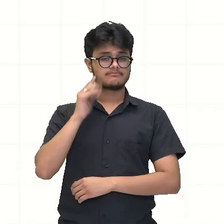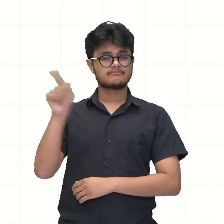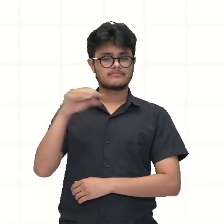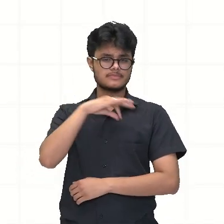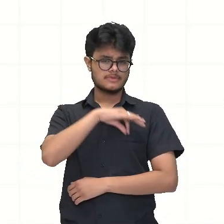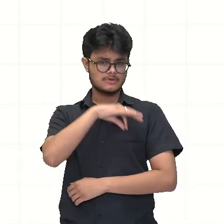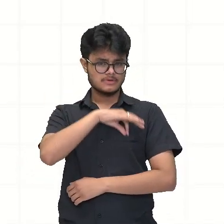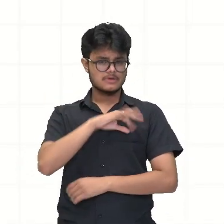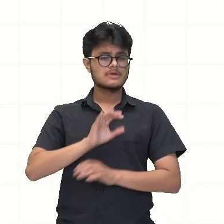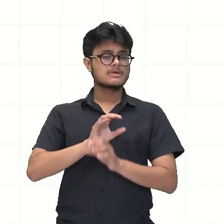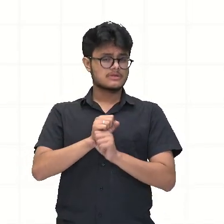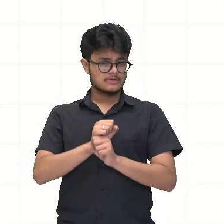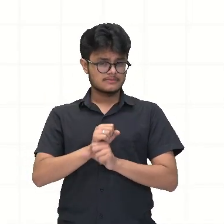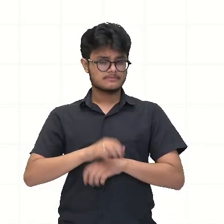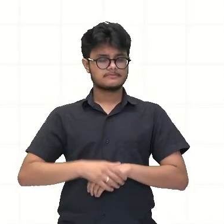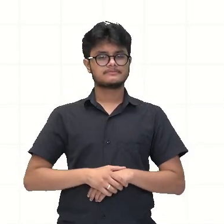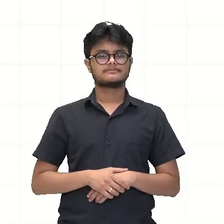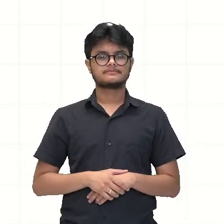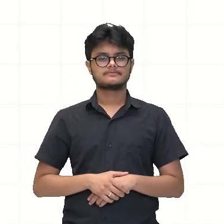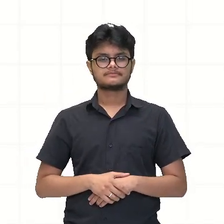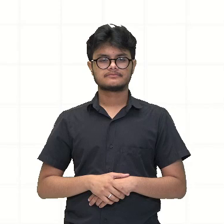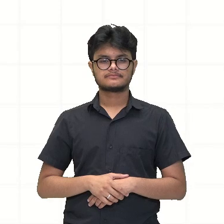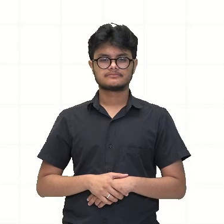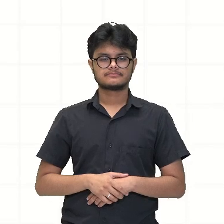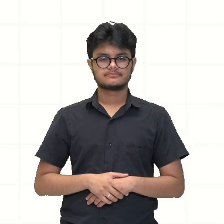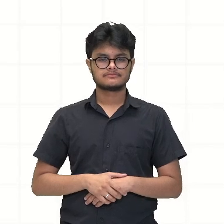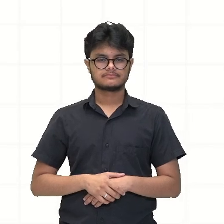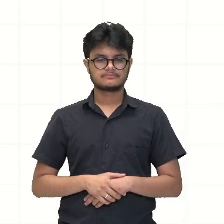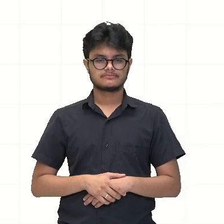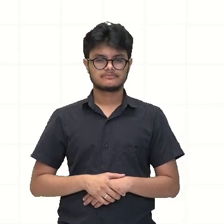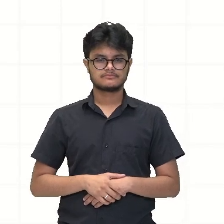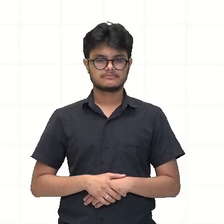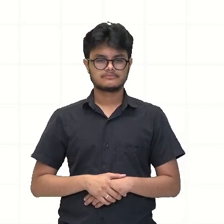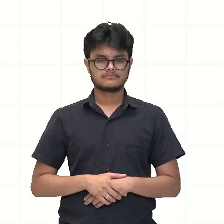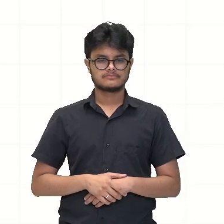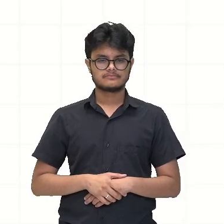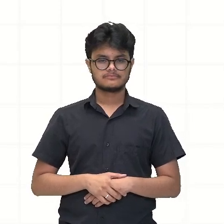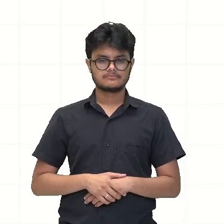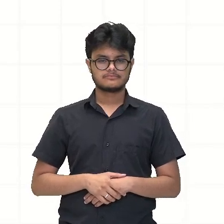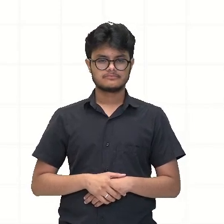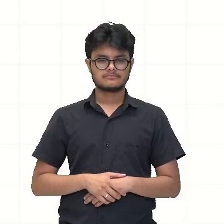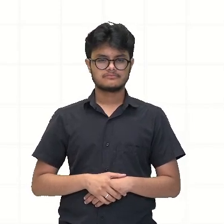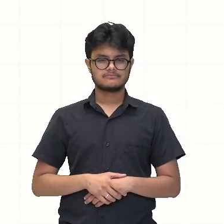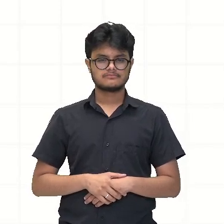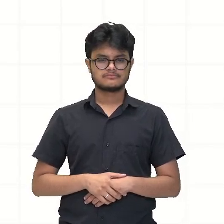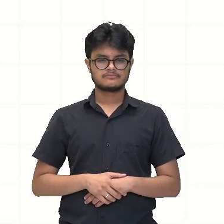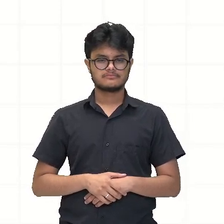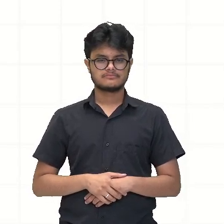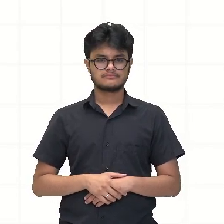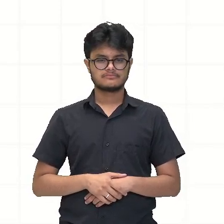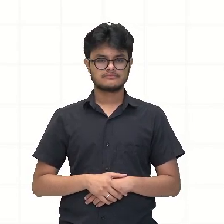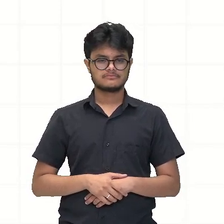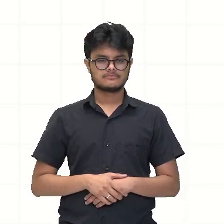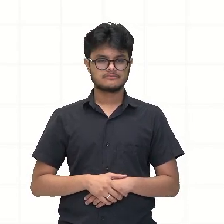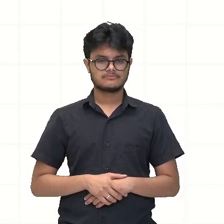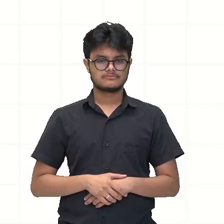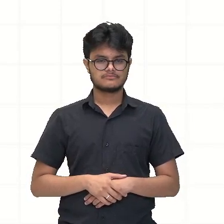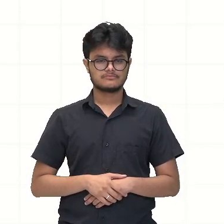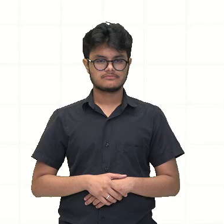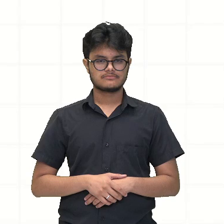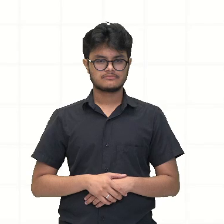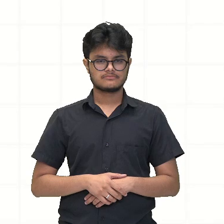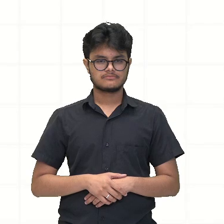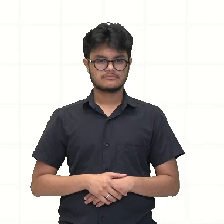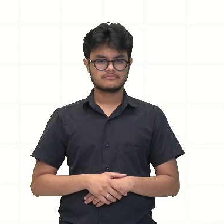aí o seu salário, né? Normalmente, o funcionário ele sabe quanto que ele vai receber, né? Não pode pagar menos, que ele já